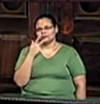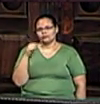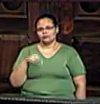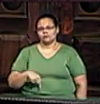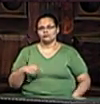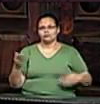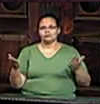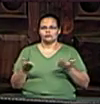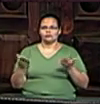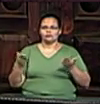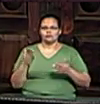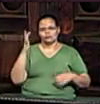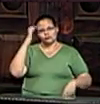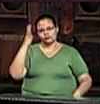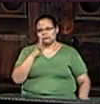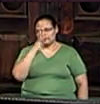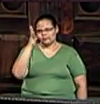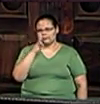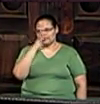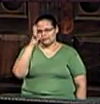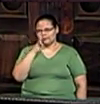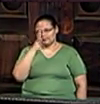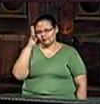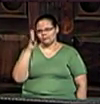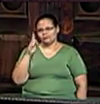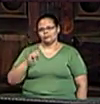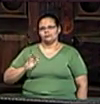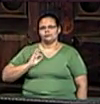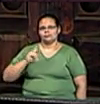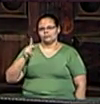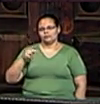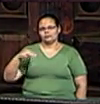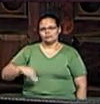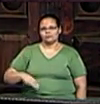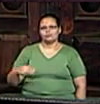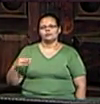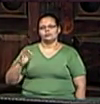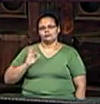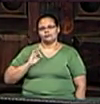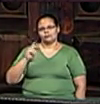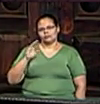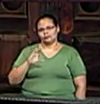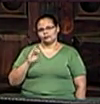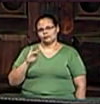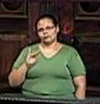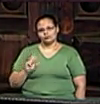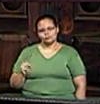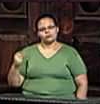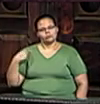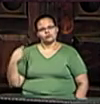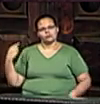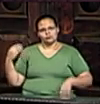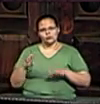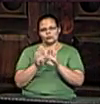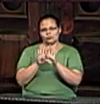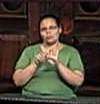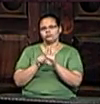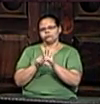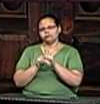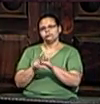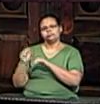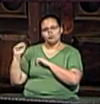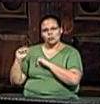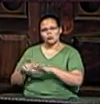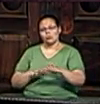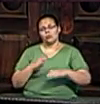hoje, achei um grande absurdo a PM entrar aqui, os policiais civis entrarem aqui e subirem em cima dessas mesas. Mas